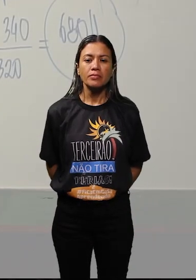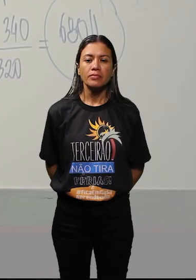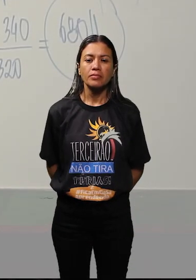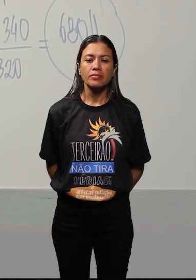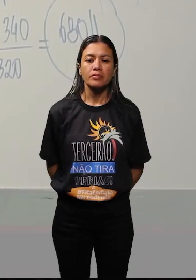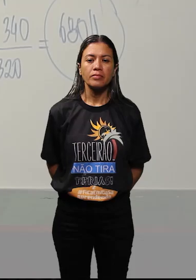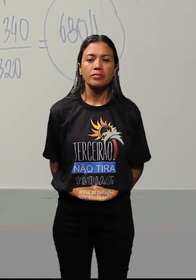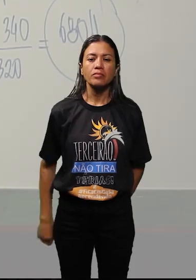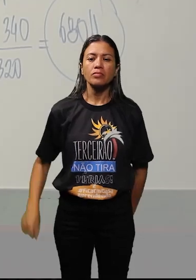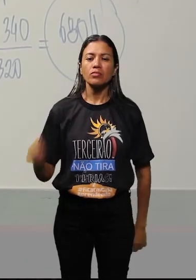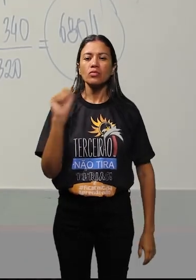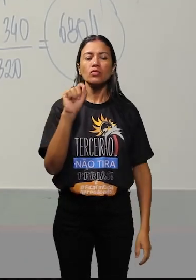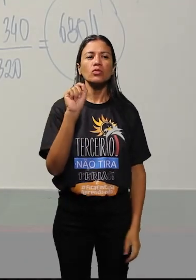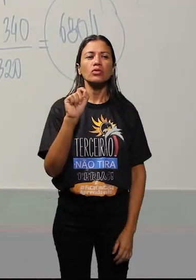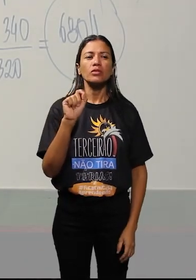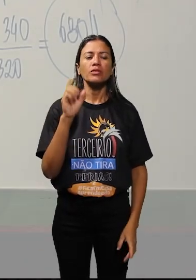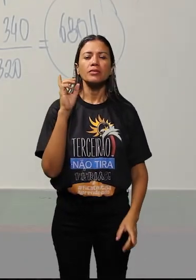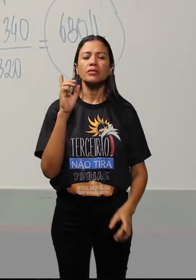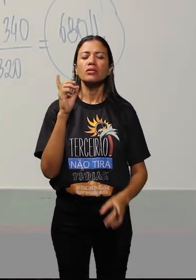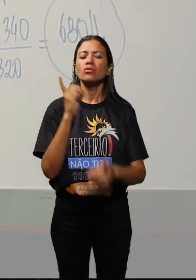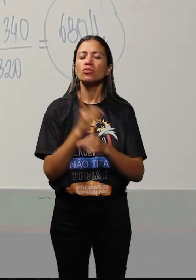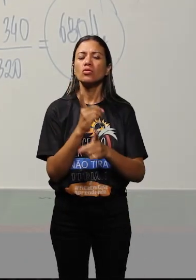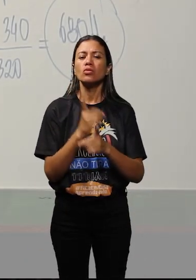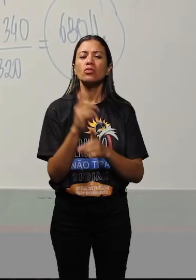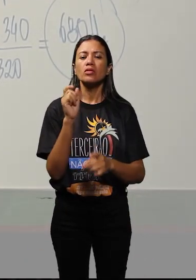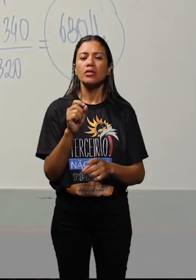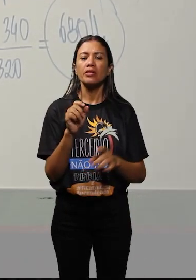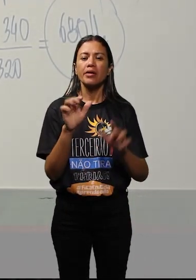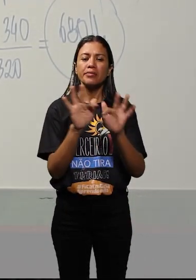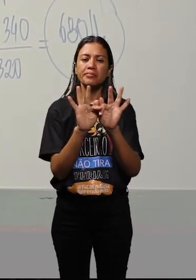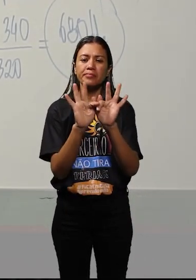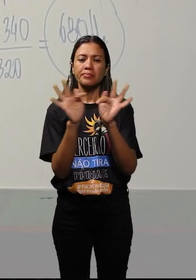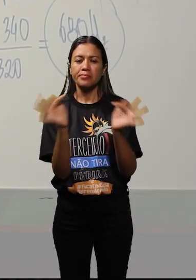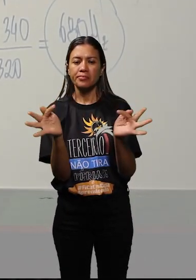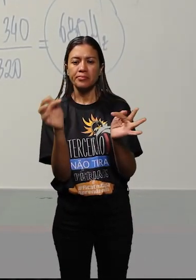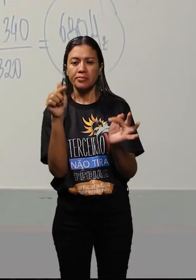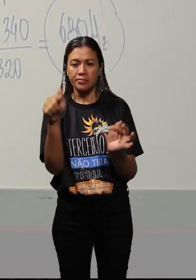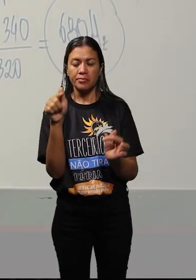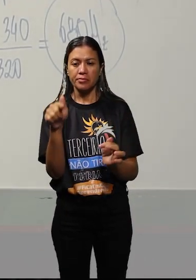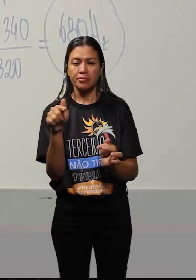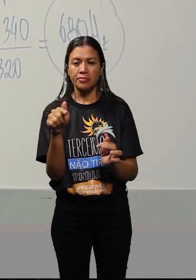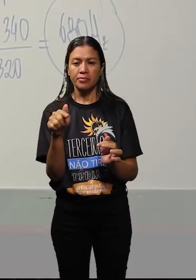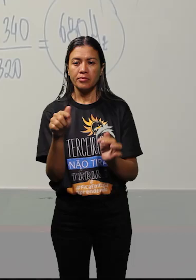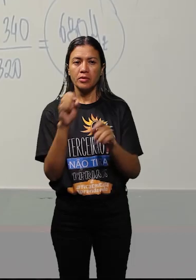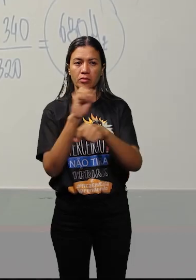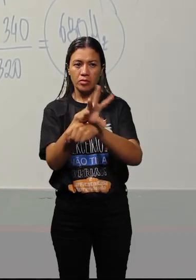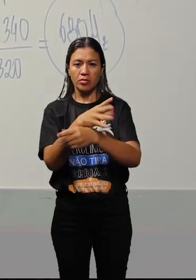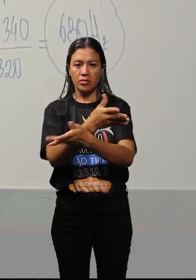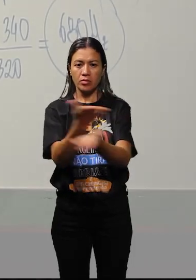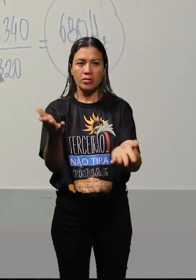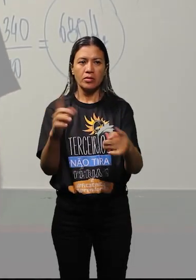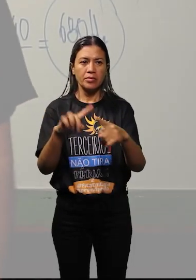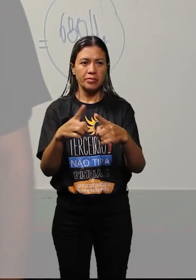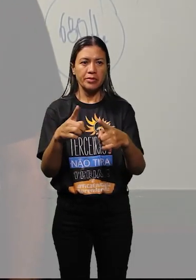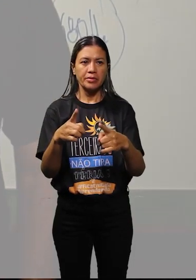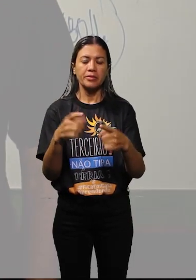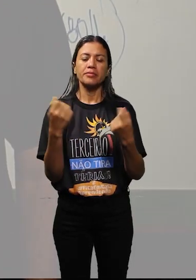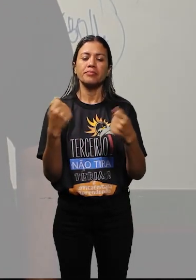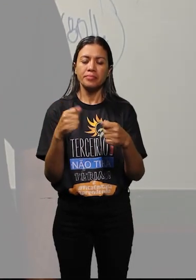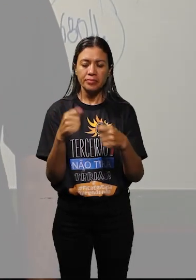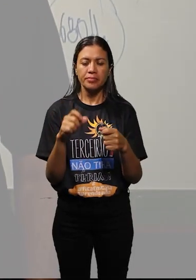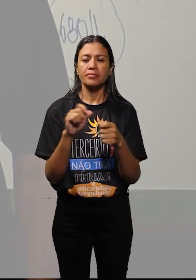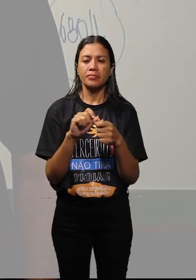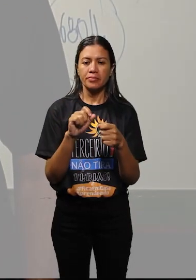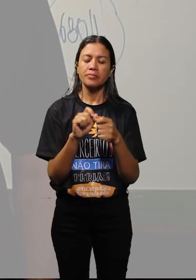Bem, o que é chato no efeito Doppler? É essa equação aqui que está no slide de vocês, mas não tem para onde correr. É